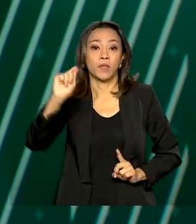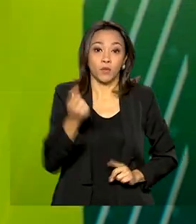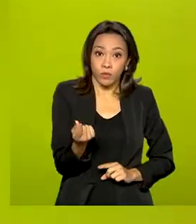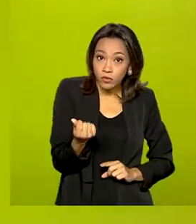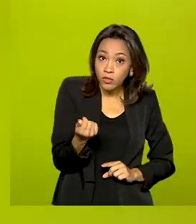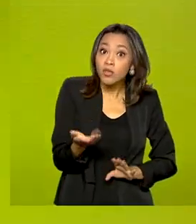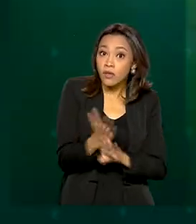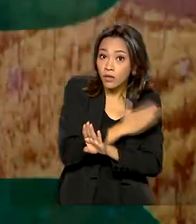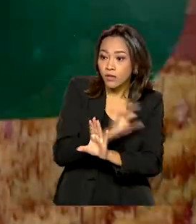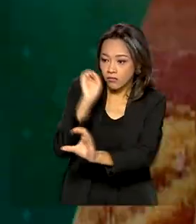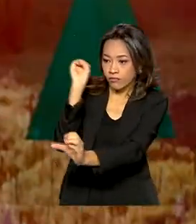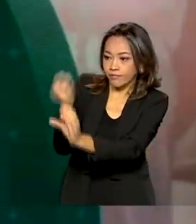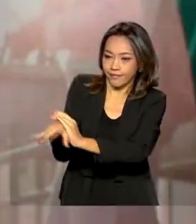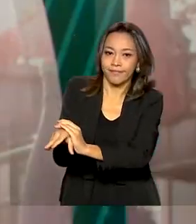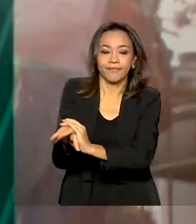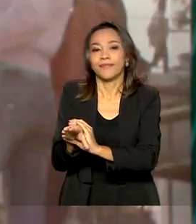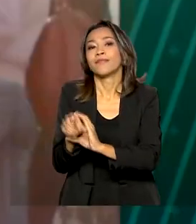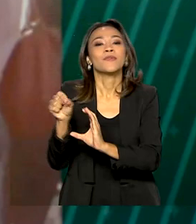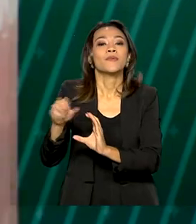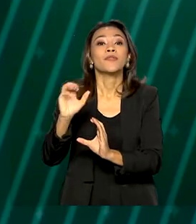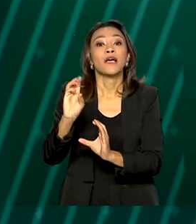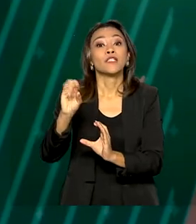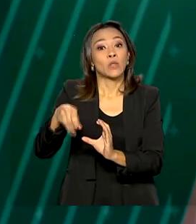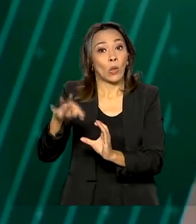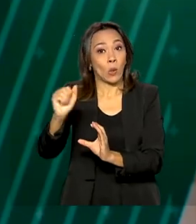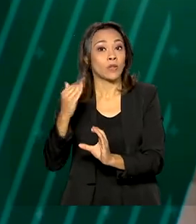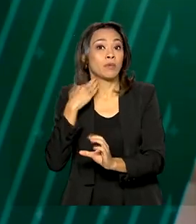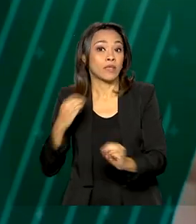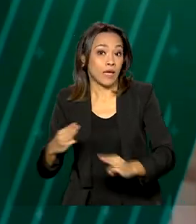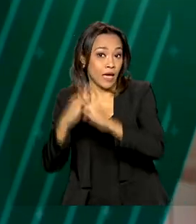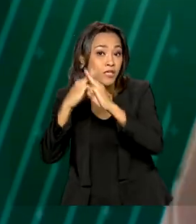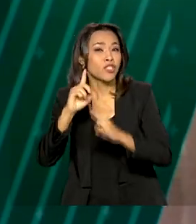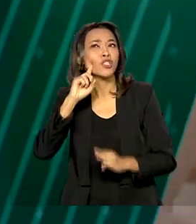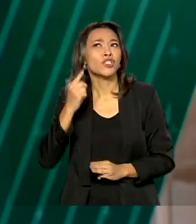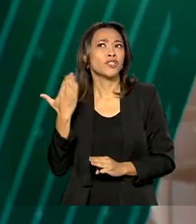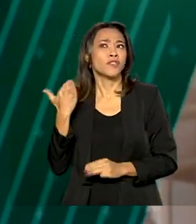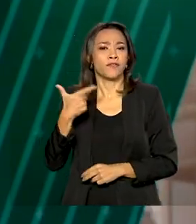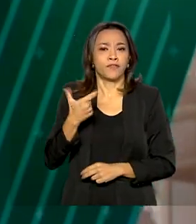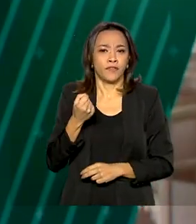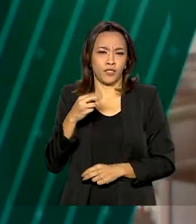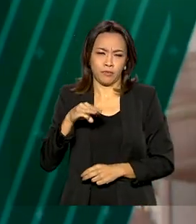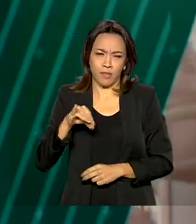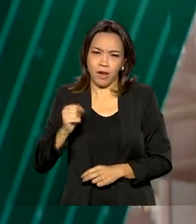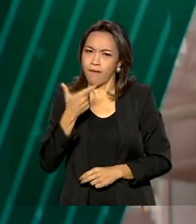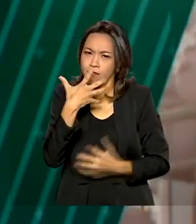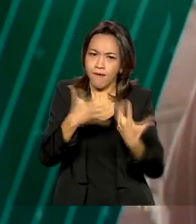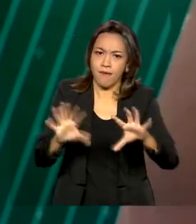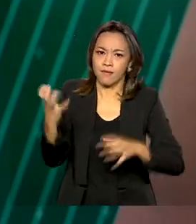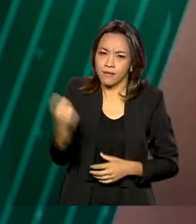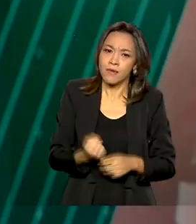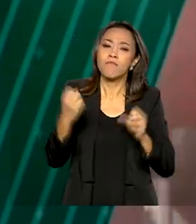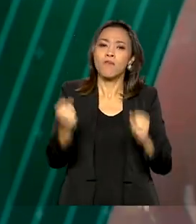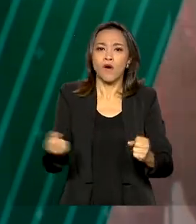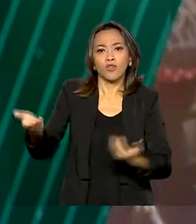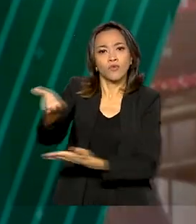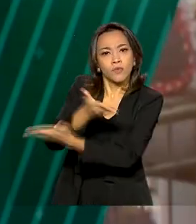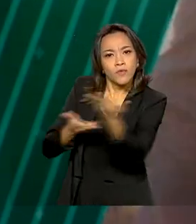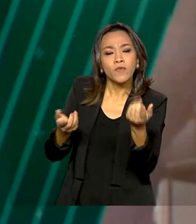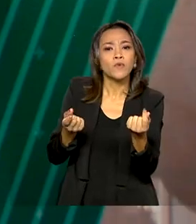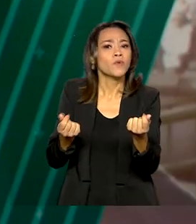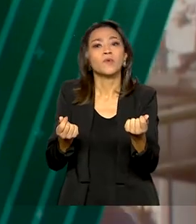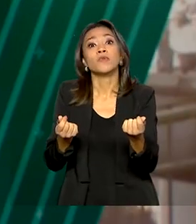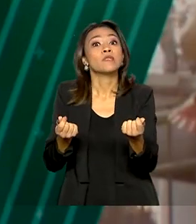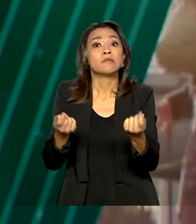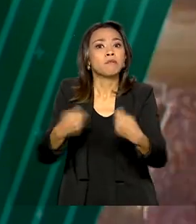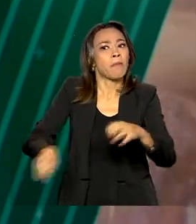dinheiro já havia sido depositado nas contas digitais da Caixa dia 20 de maio. Quem não quiser sacar pode movimentar a conta sem